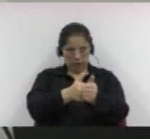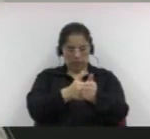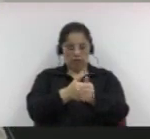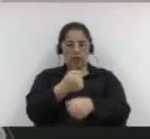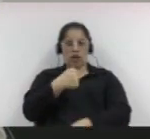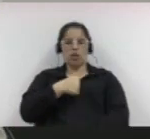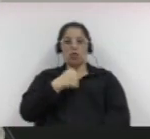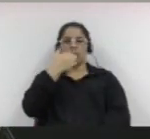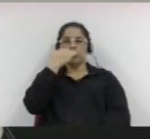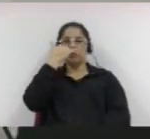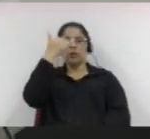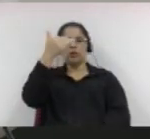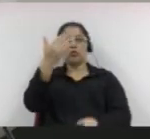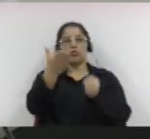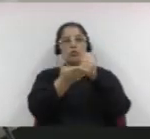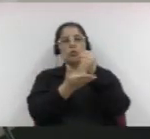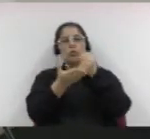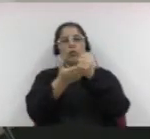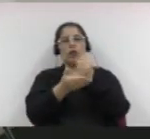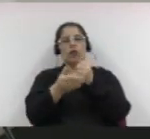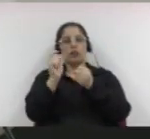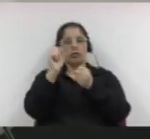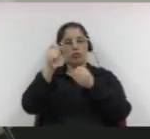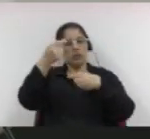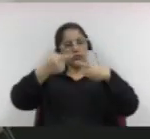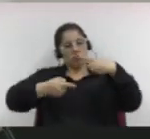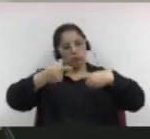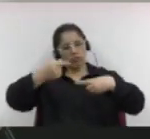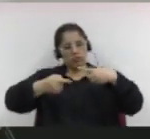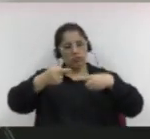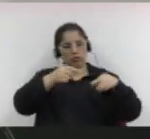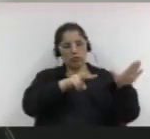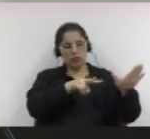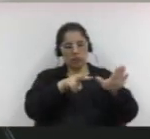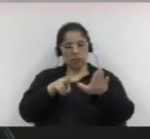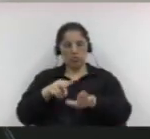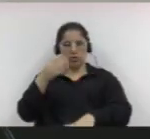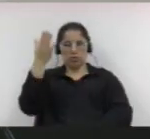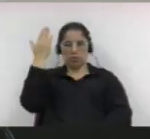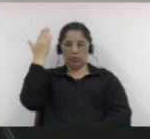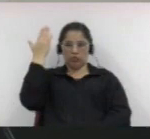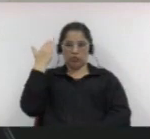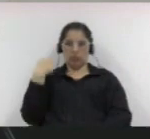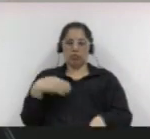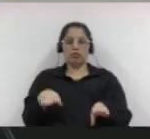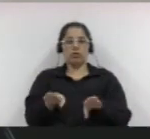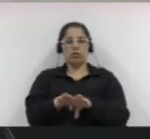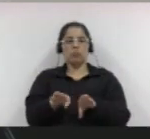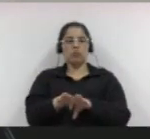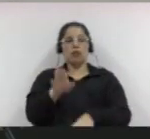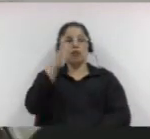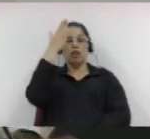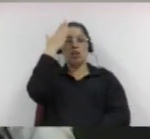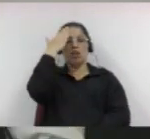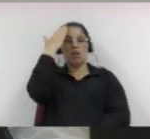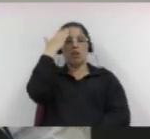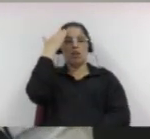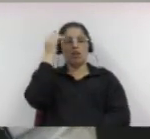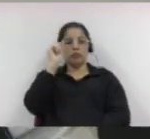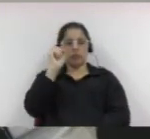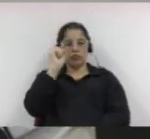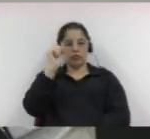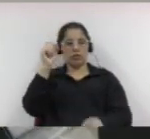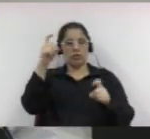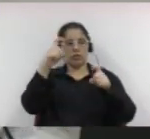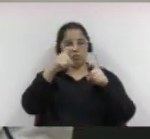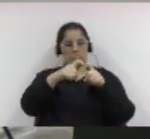esse requerimento baseado nas discussões da semana passada e também sabendo que alguns médicos estão aí